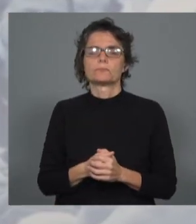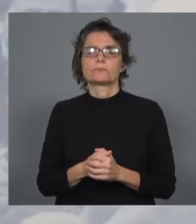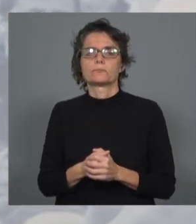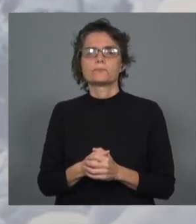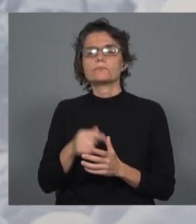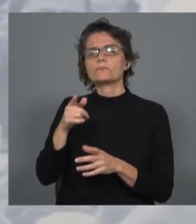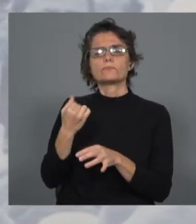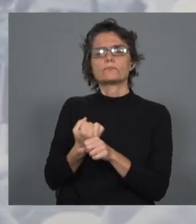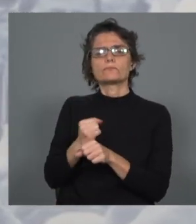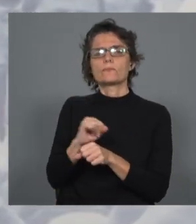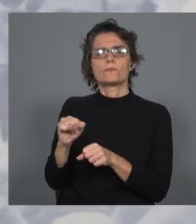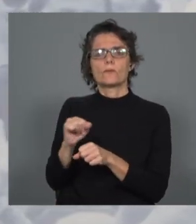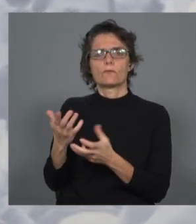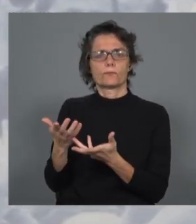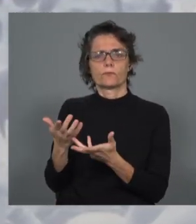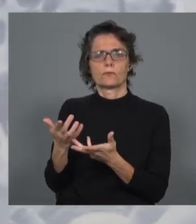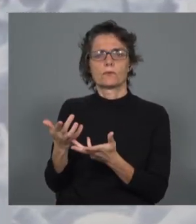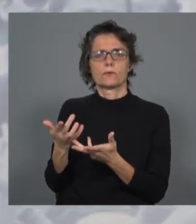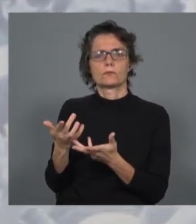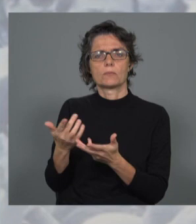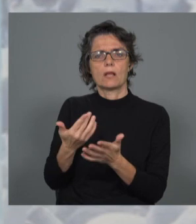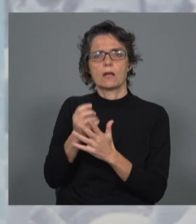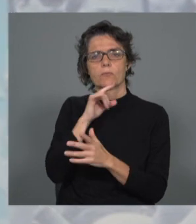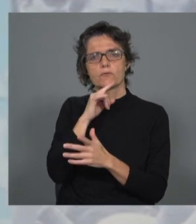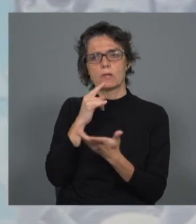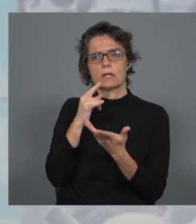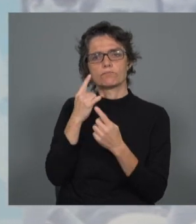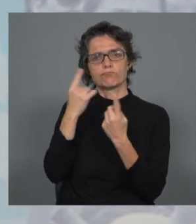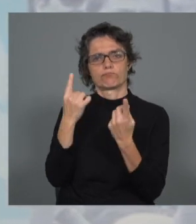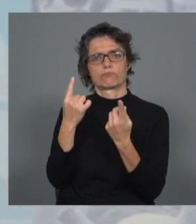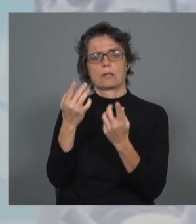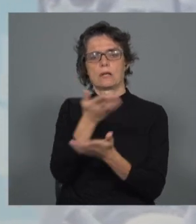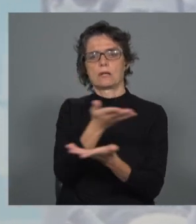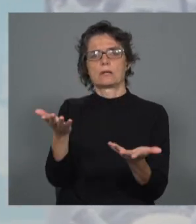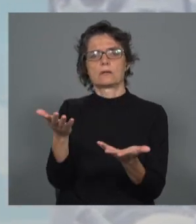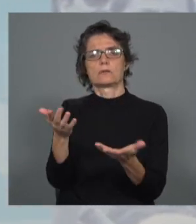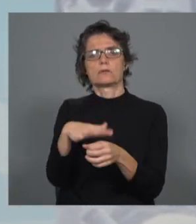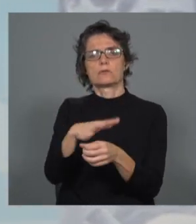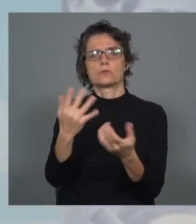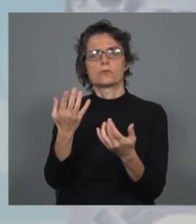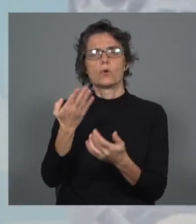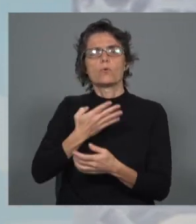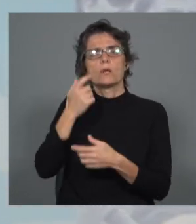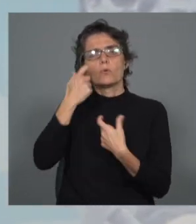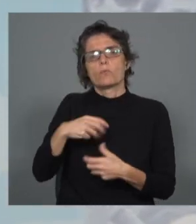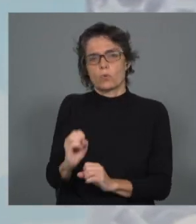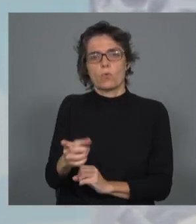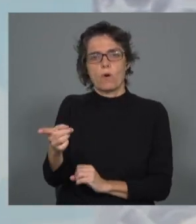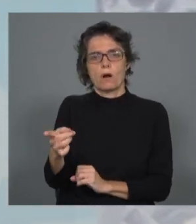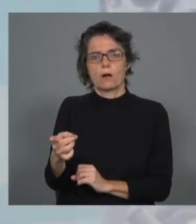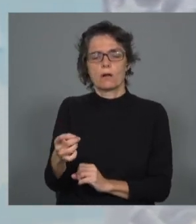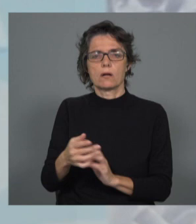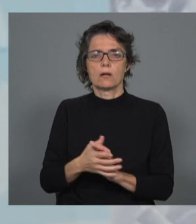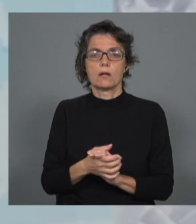todas as sociedades situações onde os direitos humanos não são garantidos, que valeu, nomeadamente a Alemar, uma distinção neste